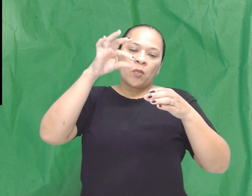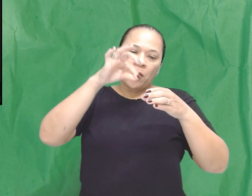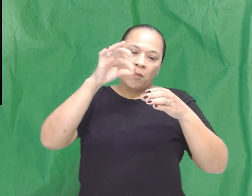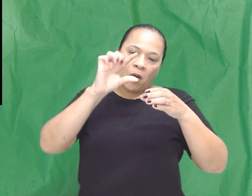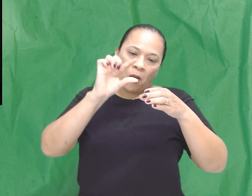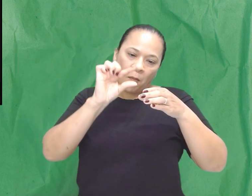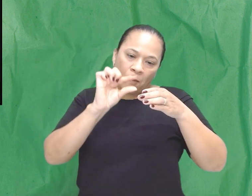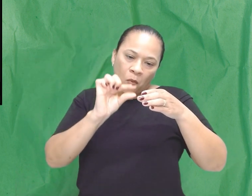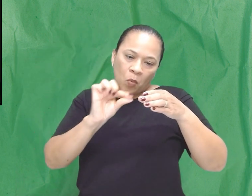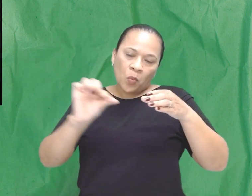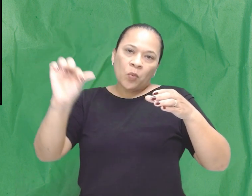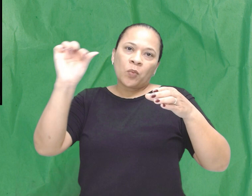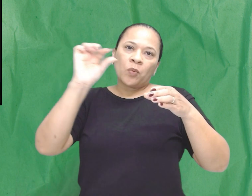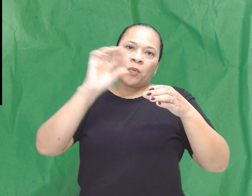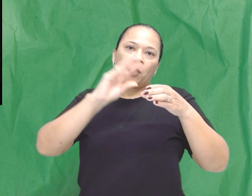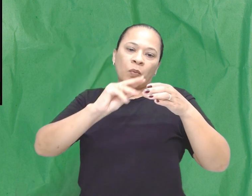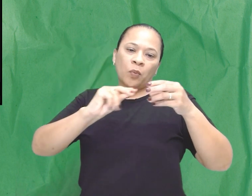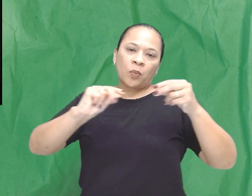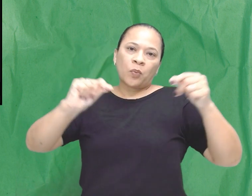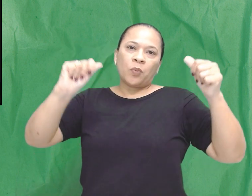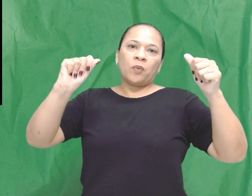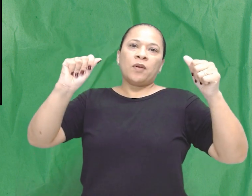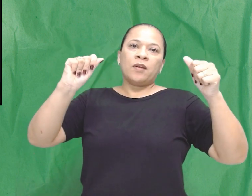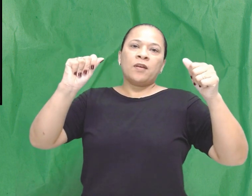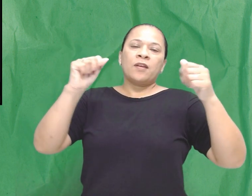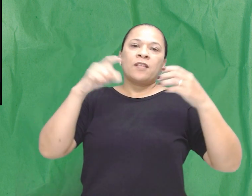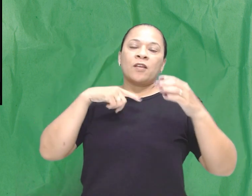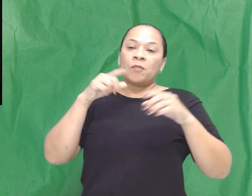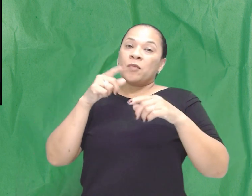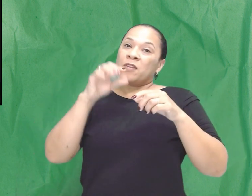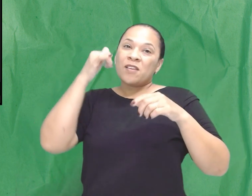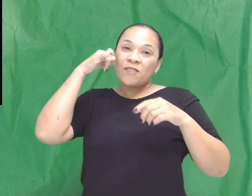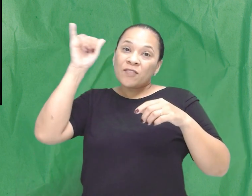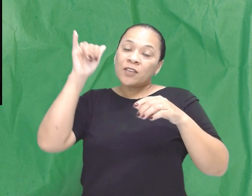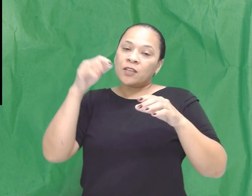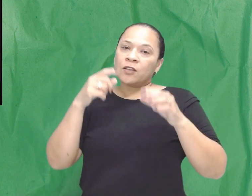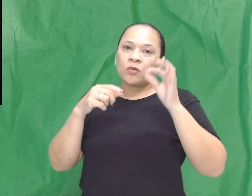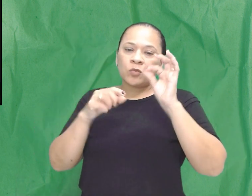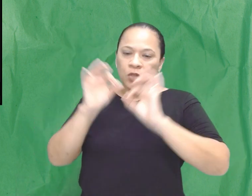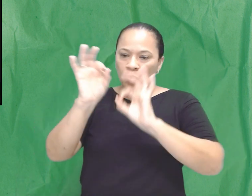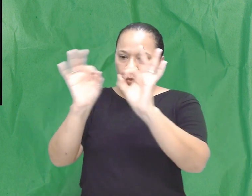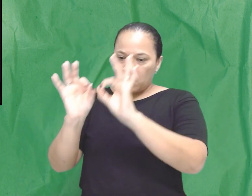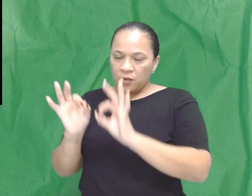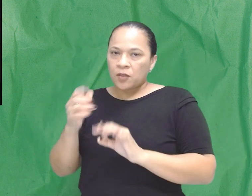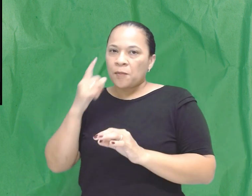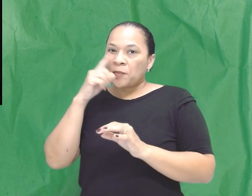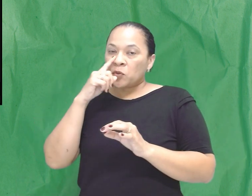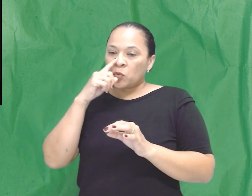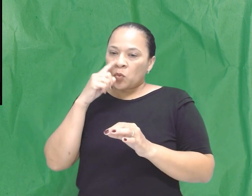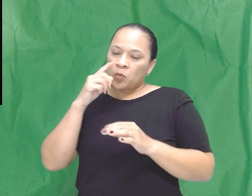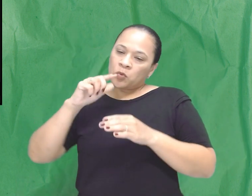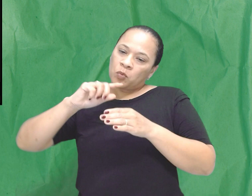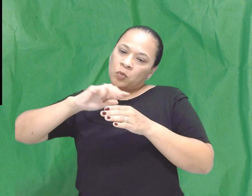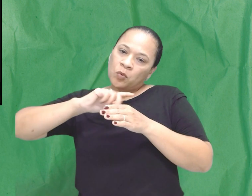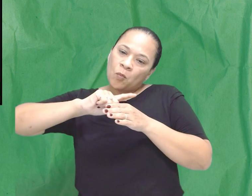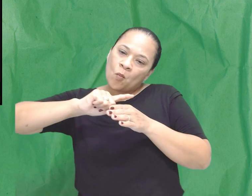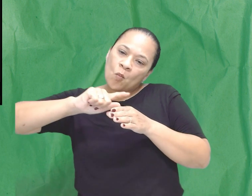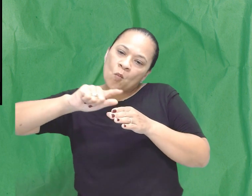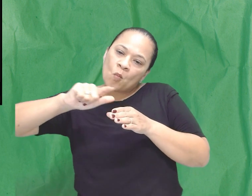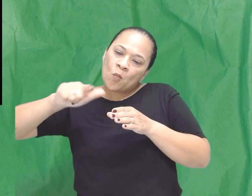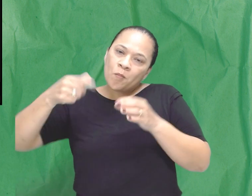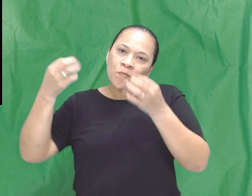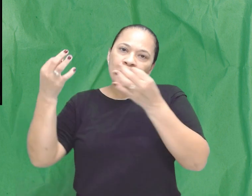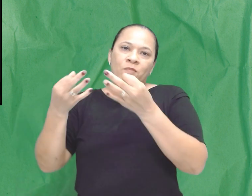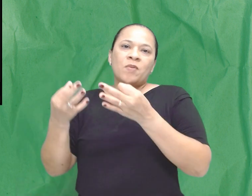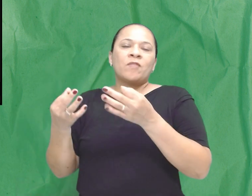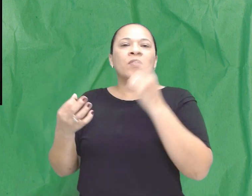aparecendo no seu biscoito. Então, evita tudo isso, deixando ele descansar. Tá? Pouquinho tempo, logo as bolinhas